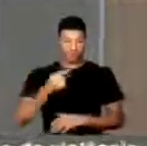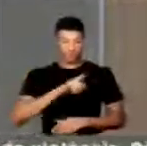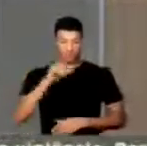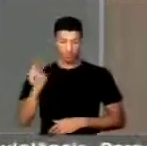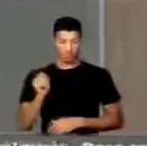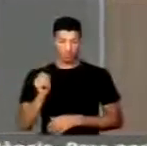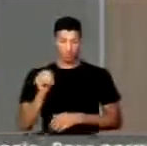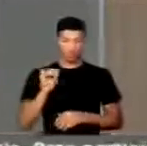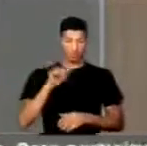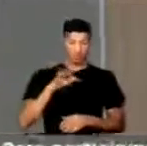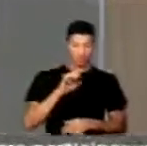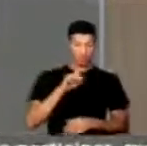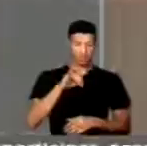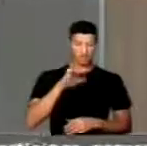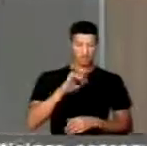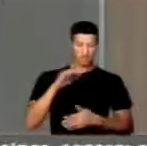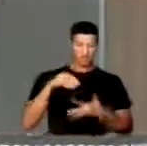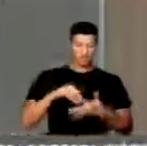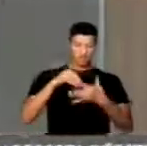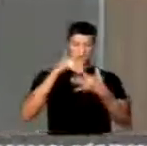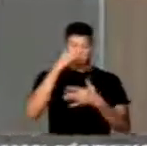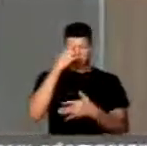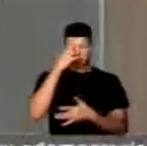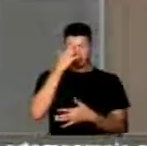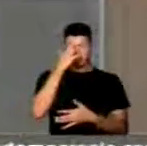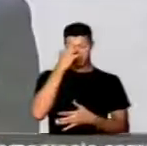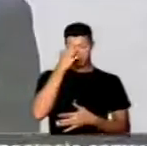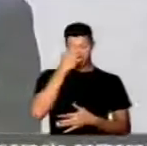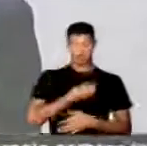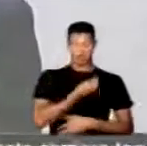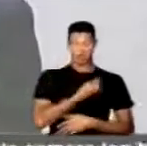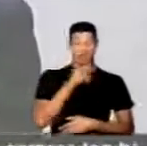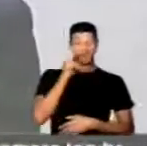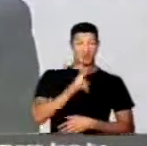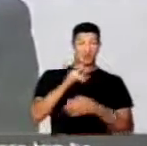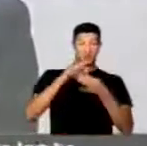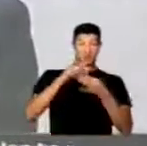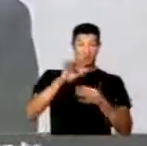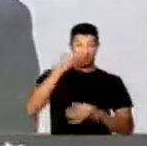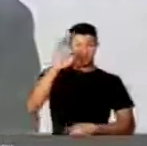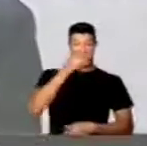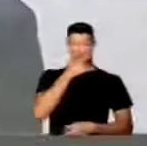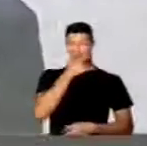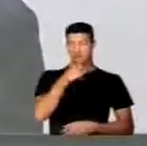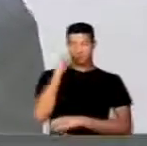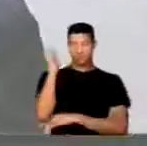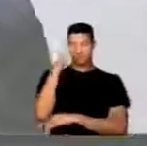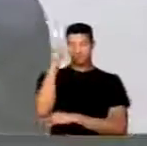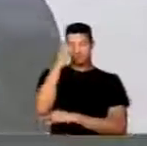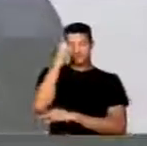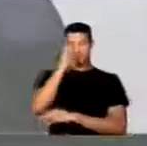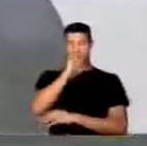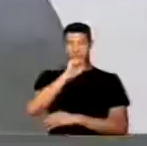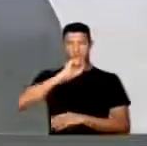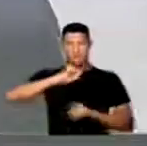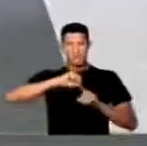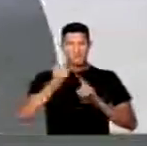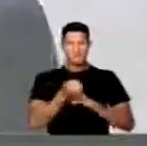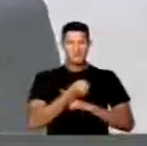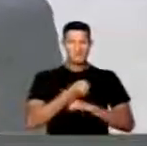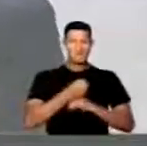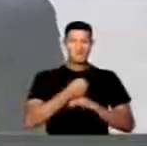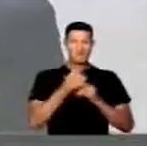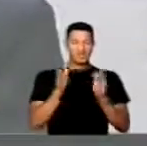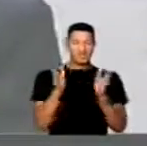da interinidade e assumir a titularidade, estar aqui vendo o discurso de um gaúcho socialista da